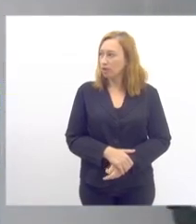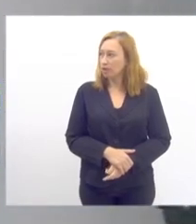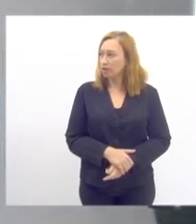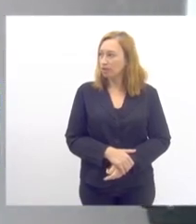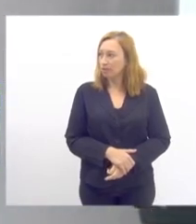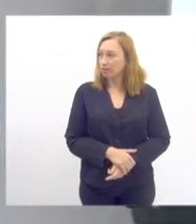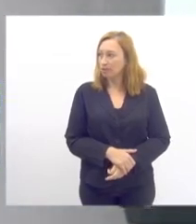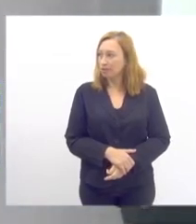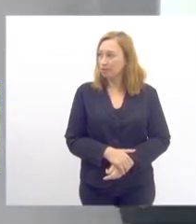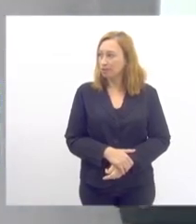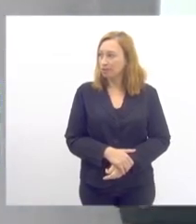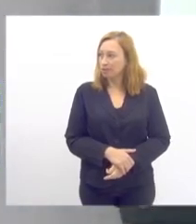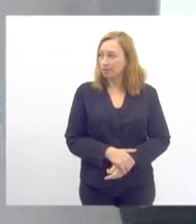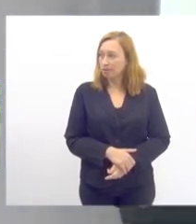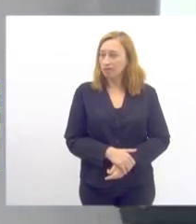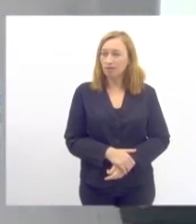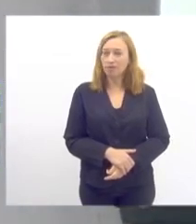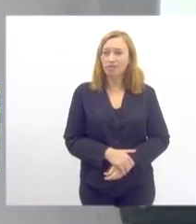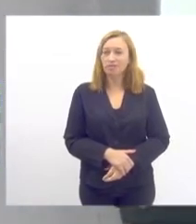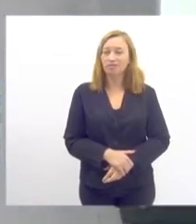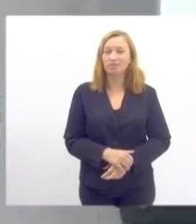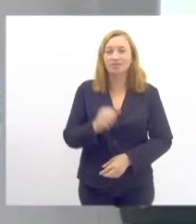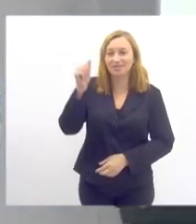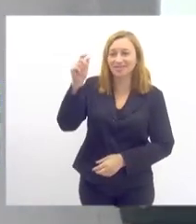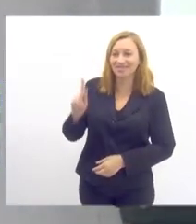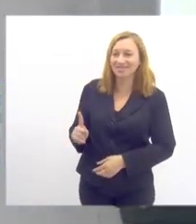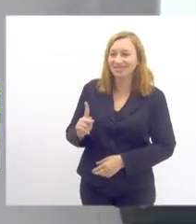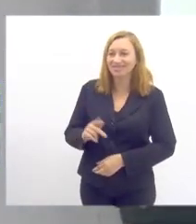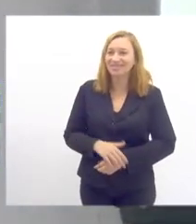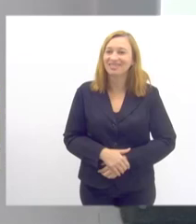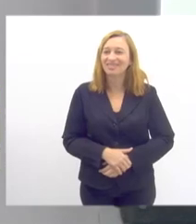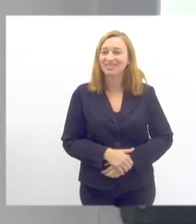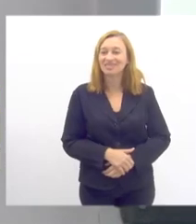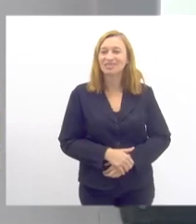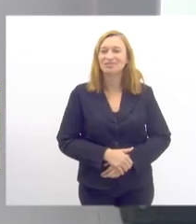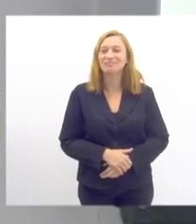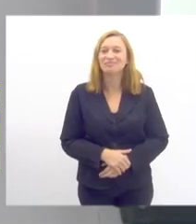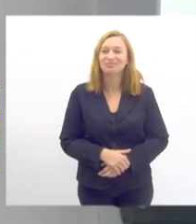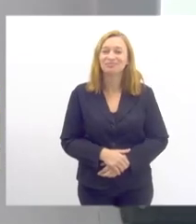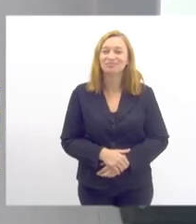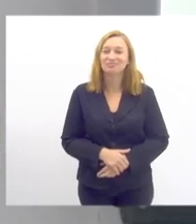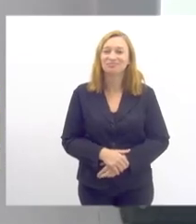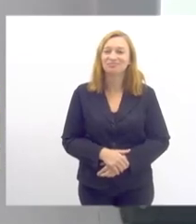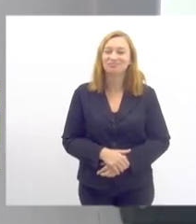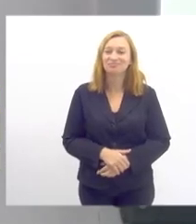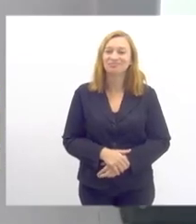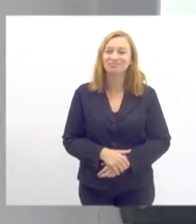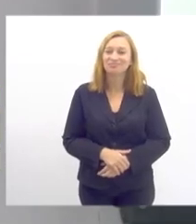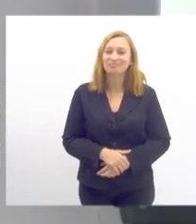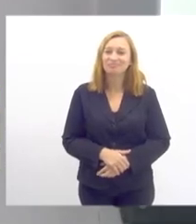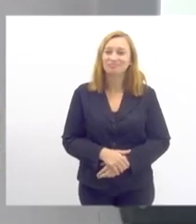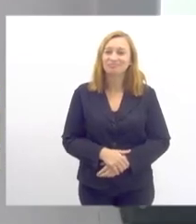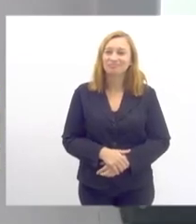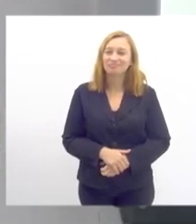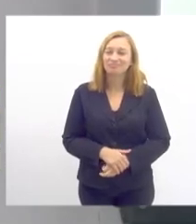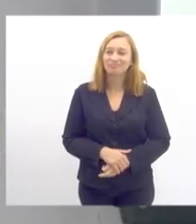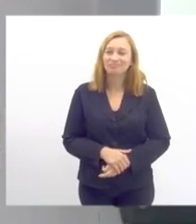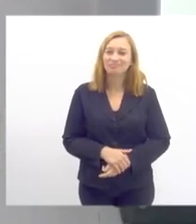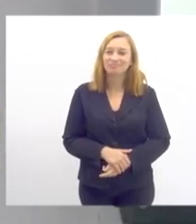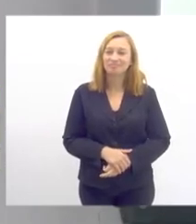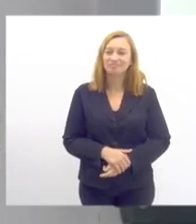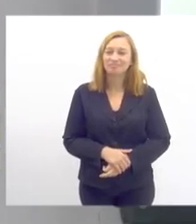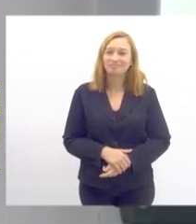à nossa, é aposentado. Primeiro ponto, eu vou falar rapidamente, eu sou mais breve, não consigo me estender